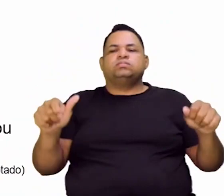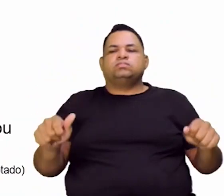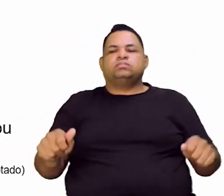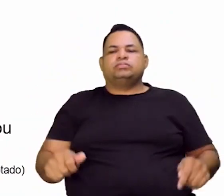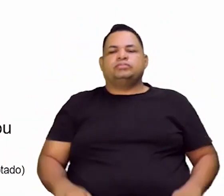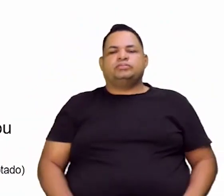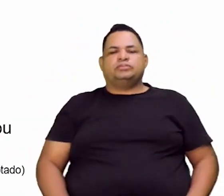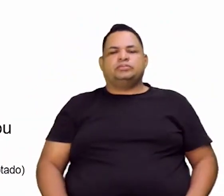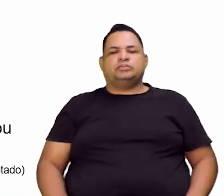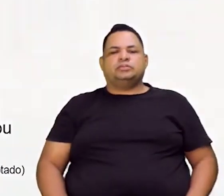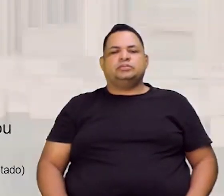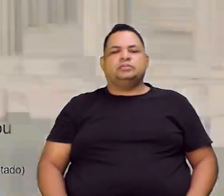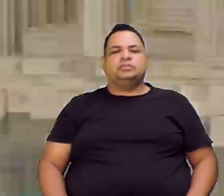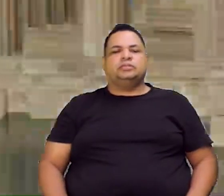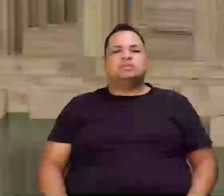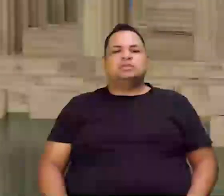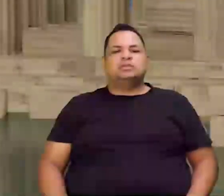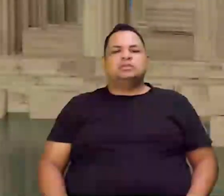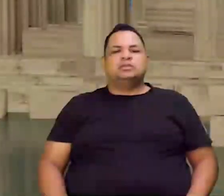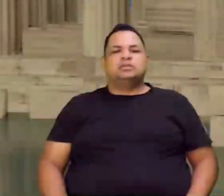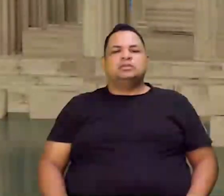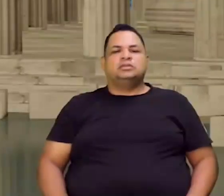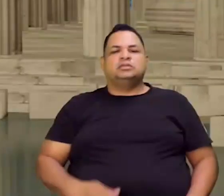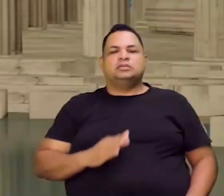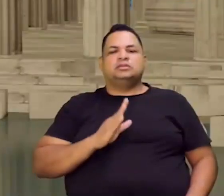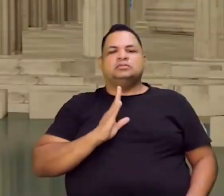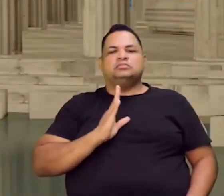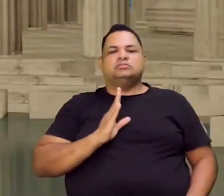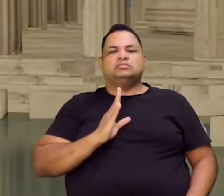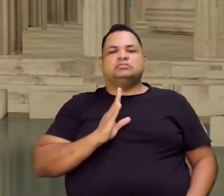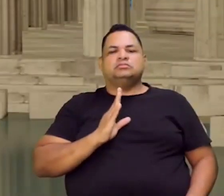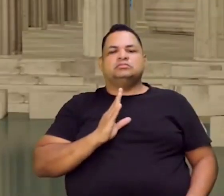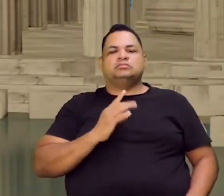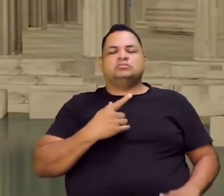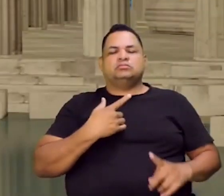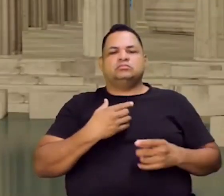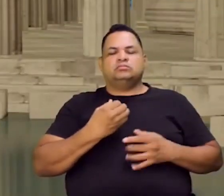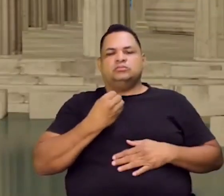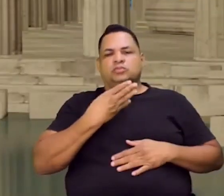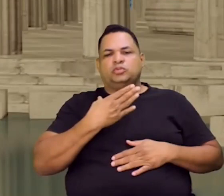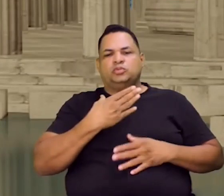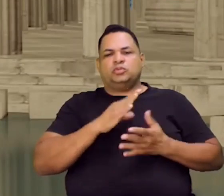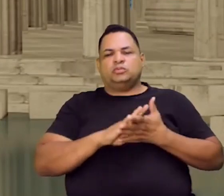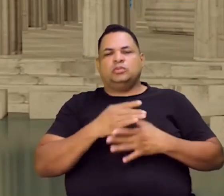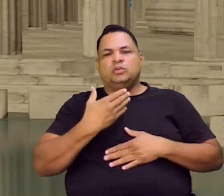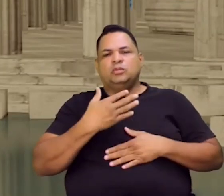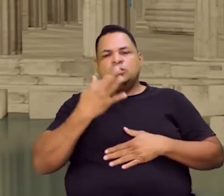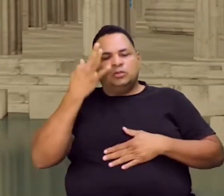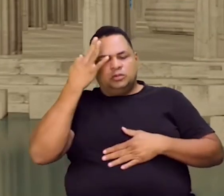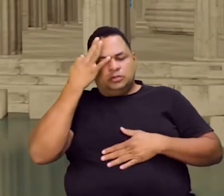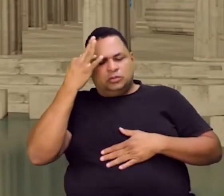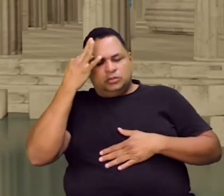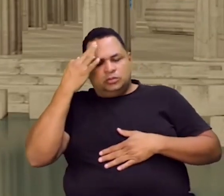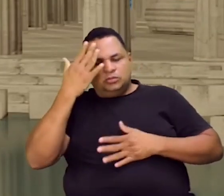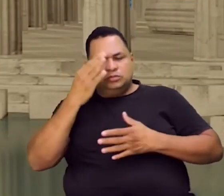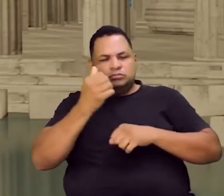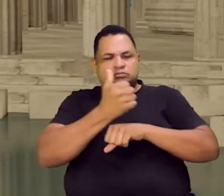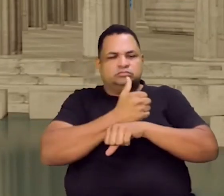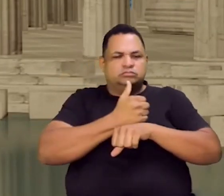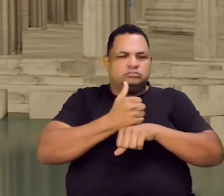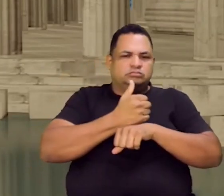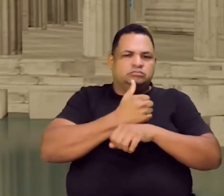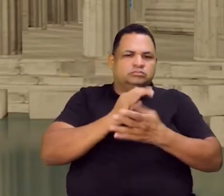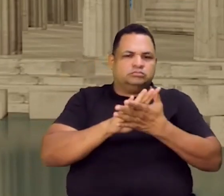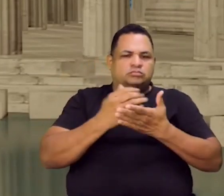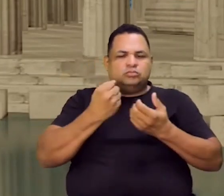de novo, olha só. Já tiveram, sabe por quê? O bom filósofo, o bom analisador, todos nós somos filósofos